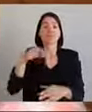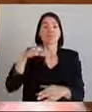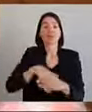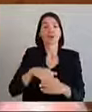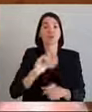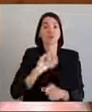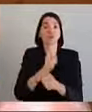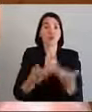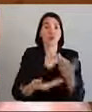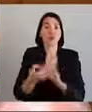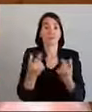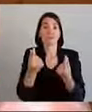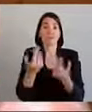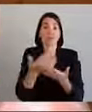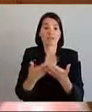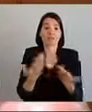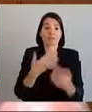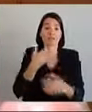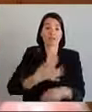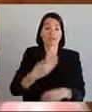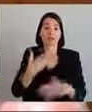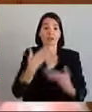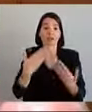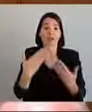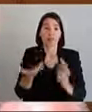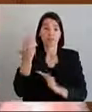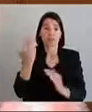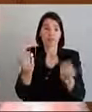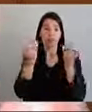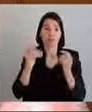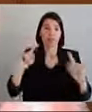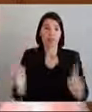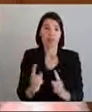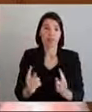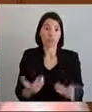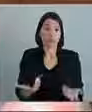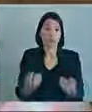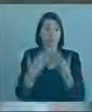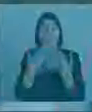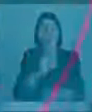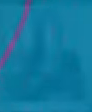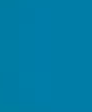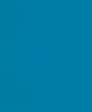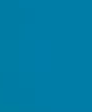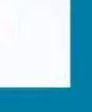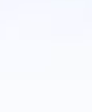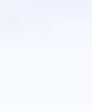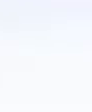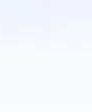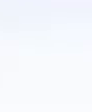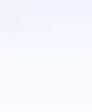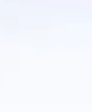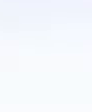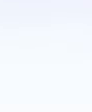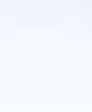e certamente que também agradecerão a existência de mais informação sistematizada. Muito obrigado, Sr. Presidente. Obrigado, Sr. Presidente.